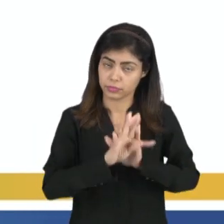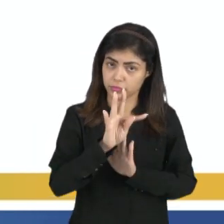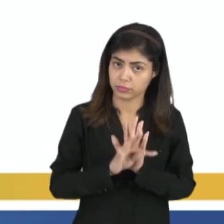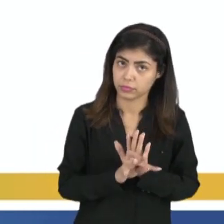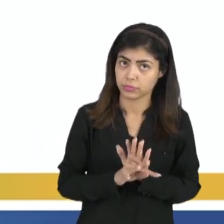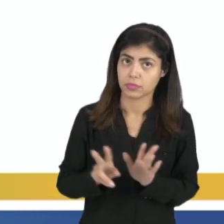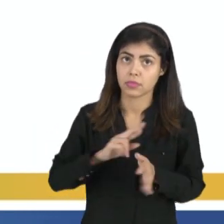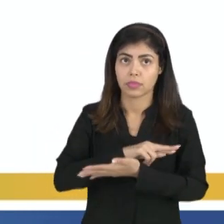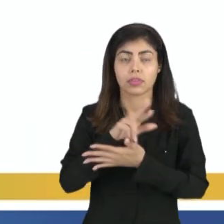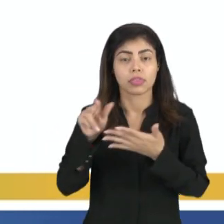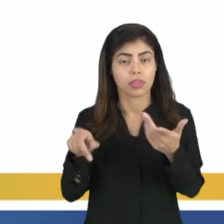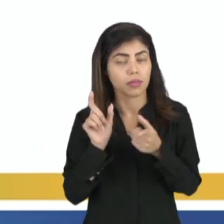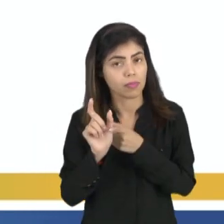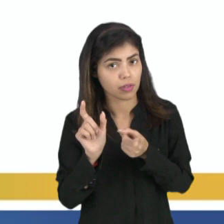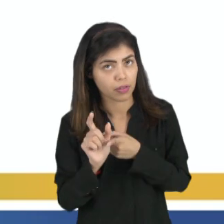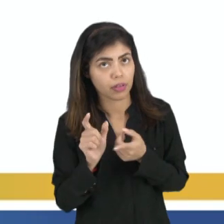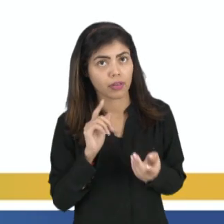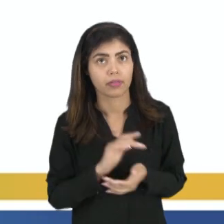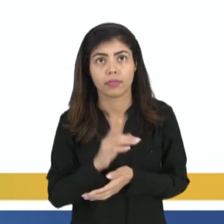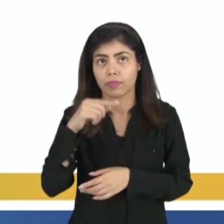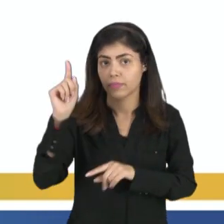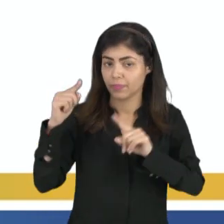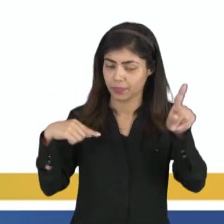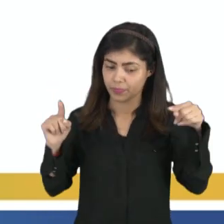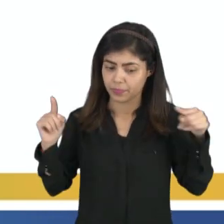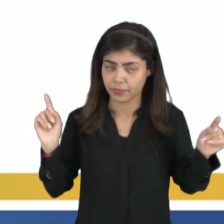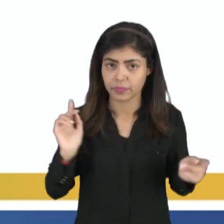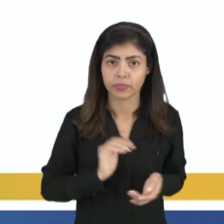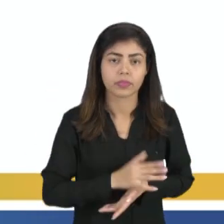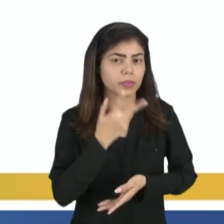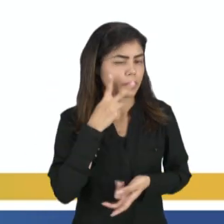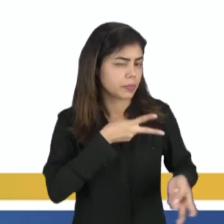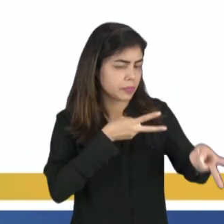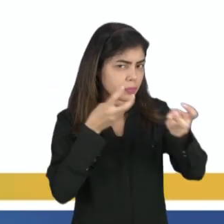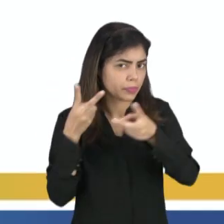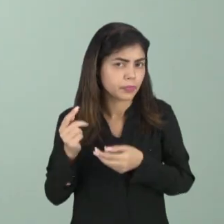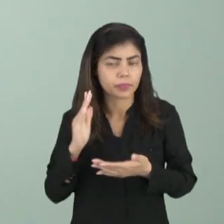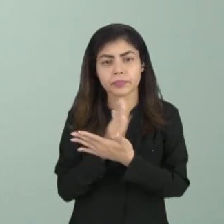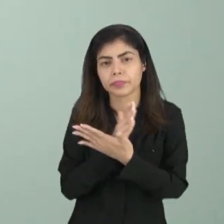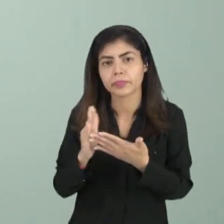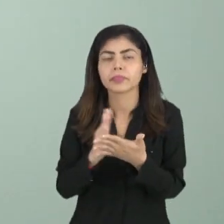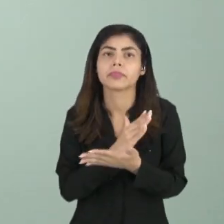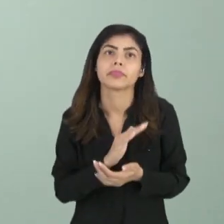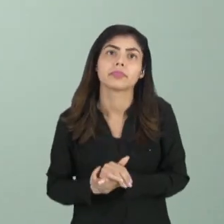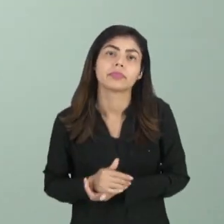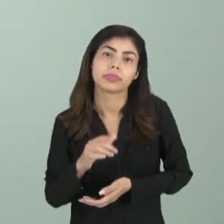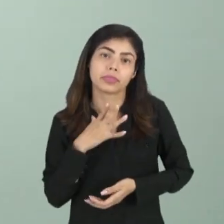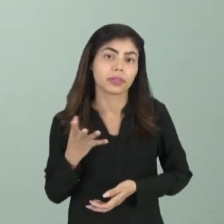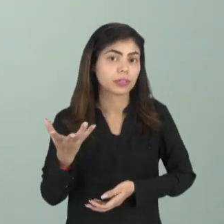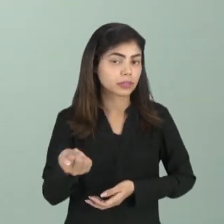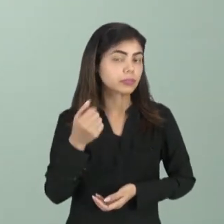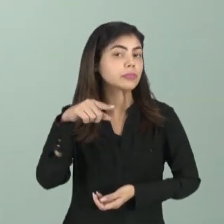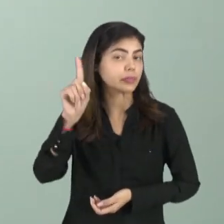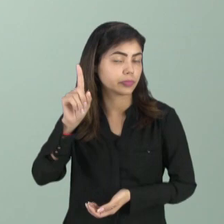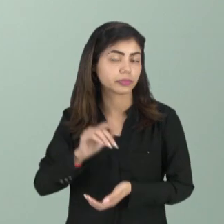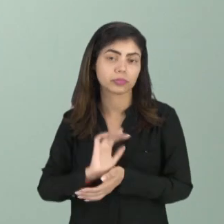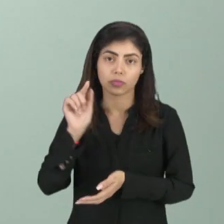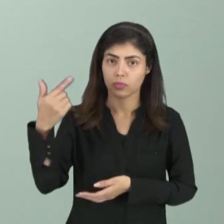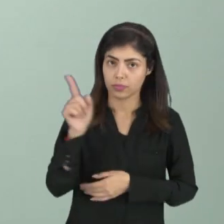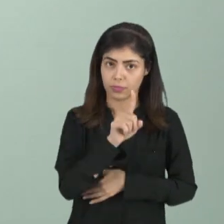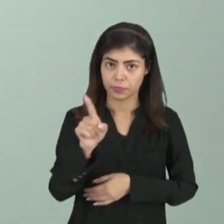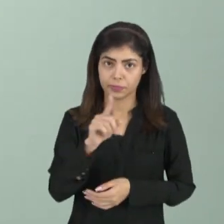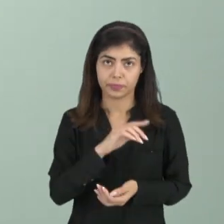texto nós temos aí várias palavras que estão acentuadas vocês vão observar que algumas elas recebem um assento